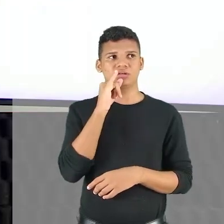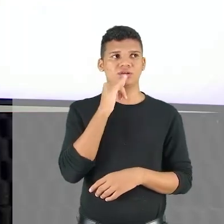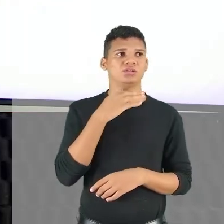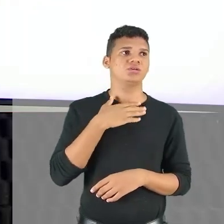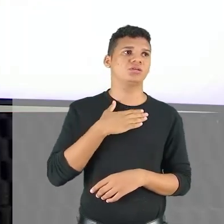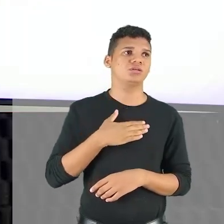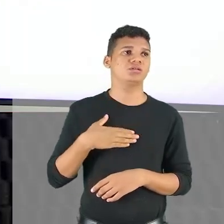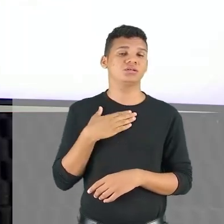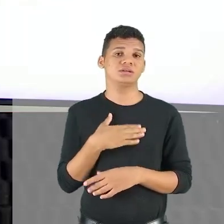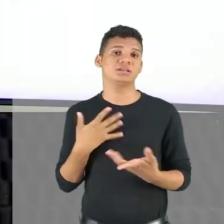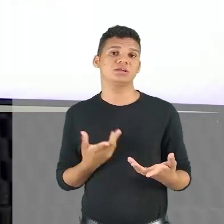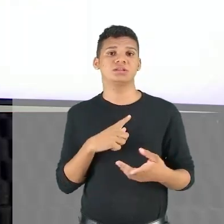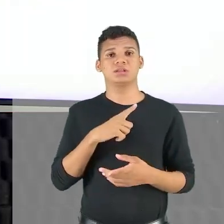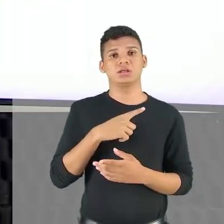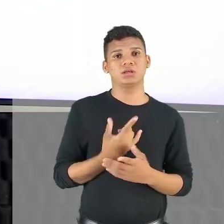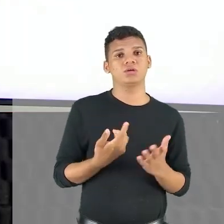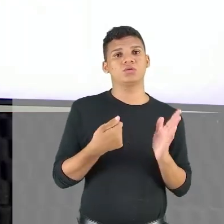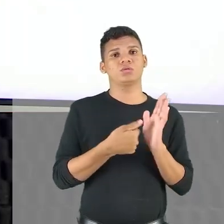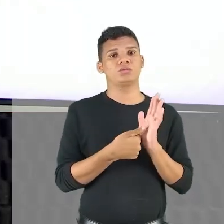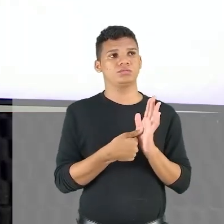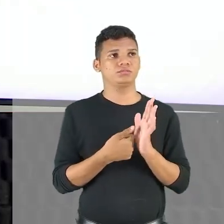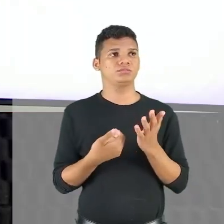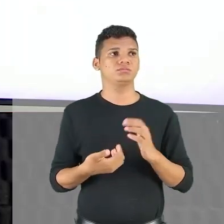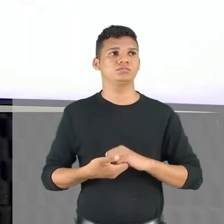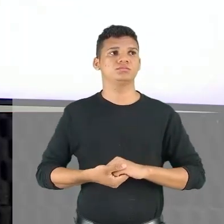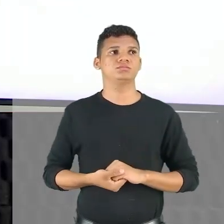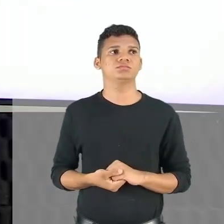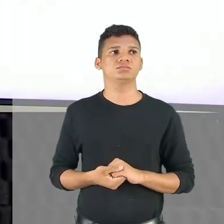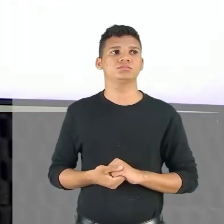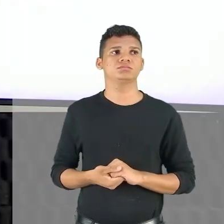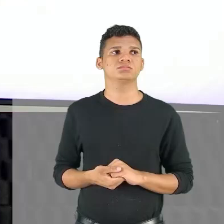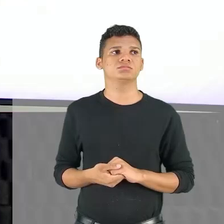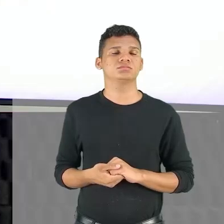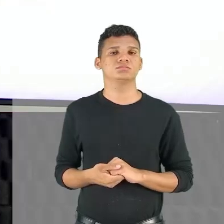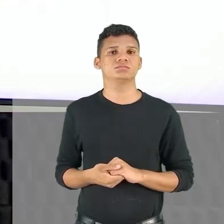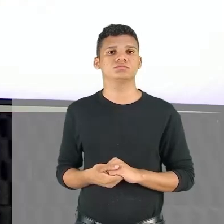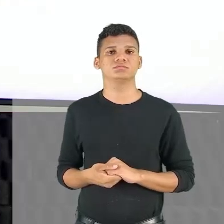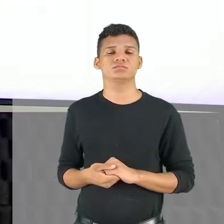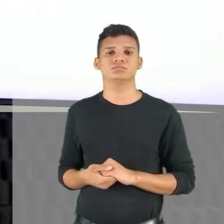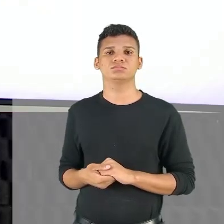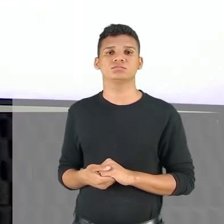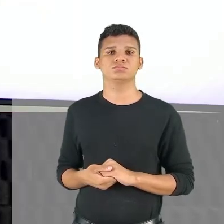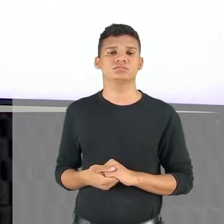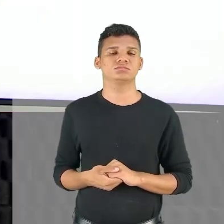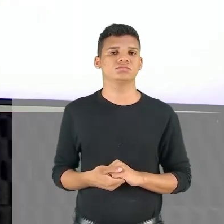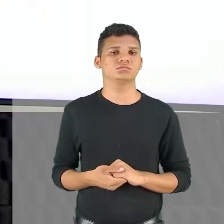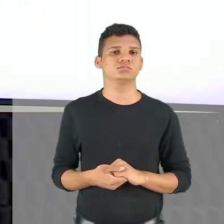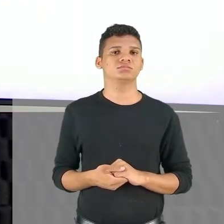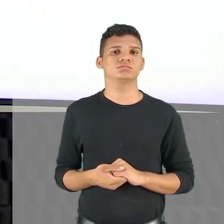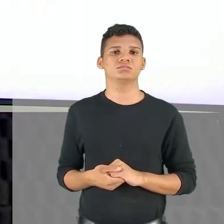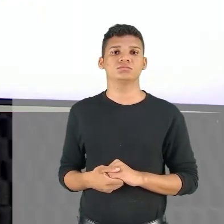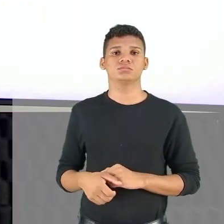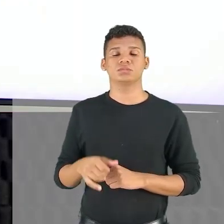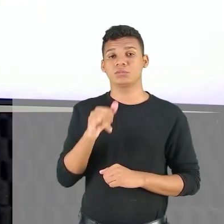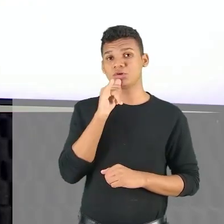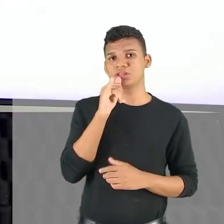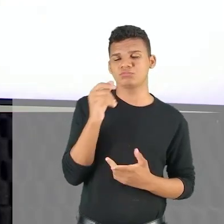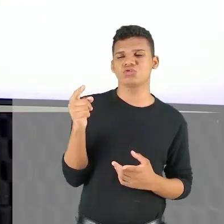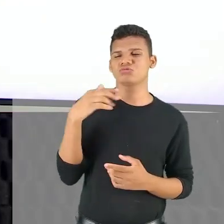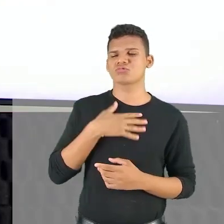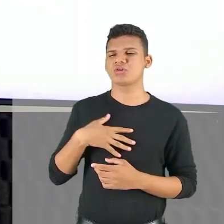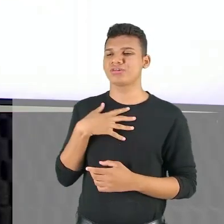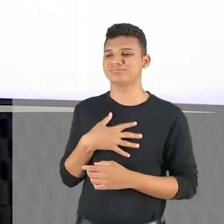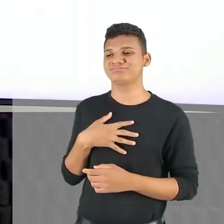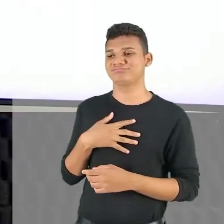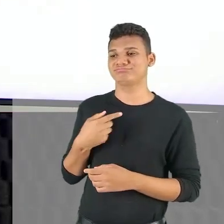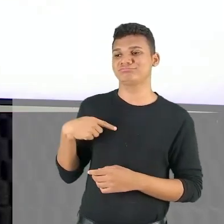playa agora, pero no tengo tiempo. Eu gostaria de estar na praia agora, mas não tenho